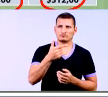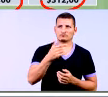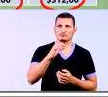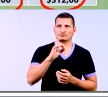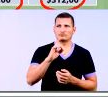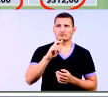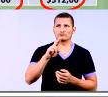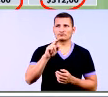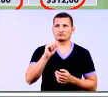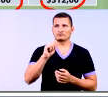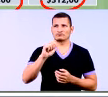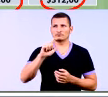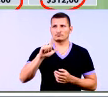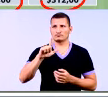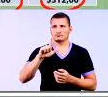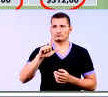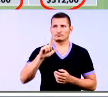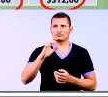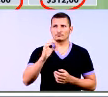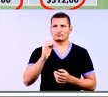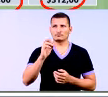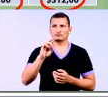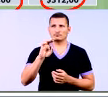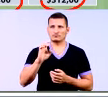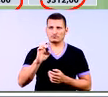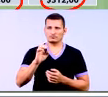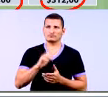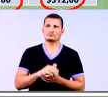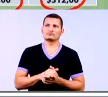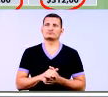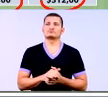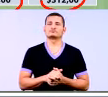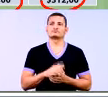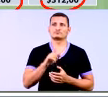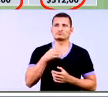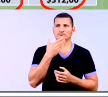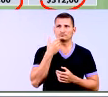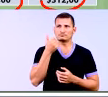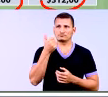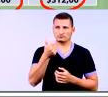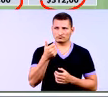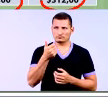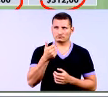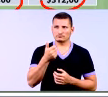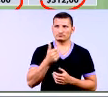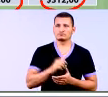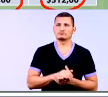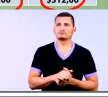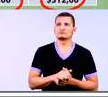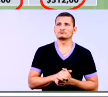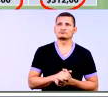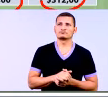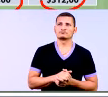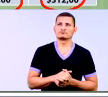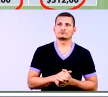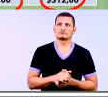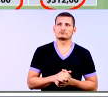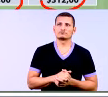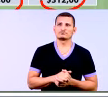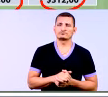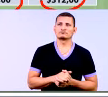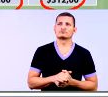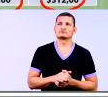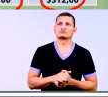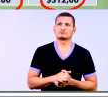core. O que é o dual core? Ah, dual core é melhor do que o que tem um core só. Ah, e tiver quad core, é melhor